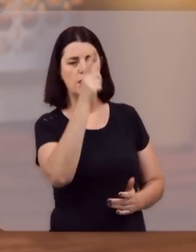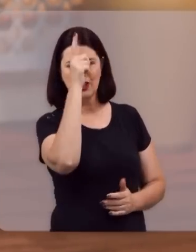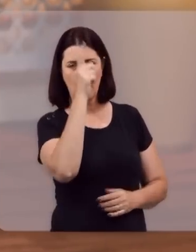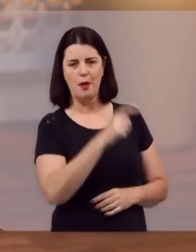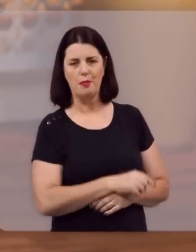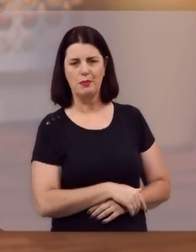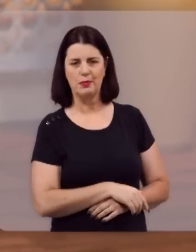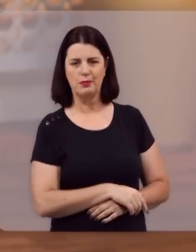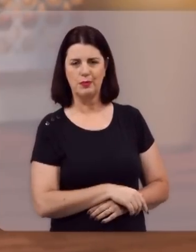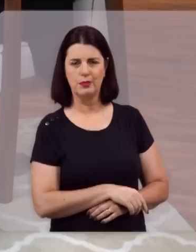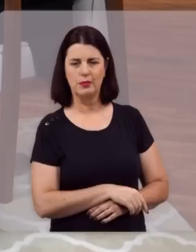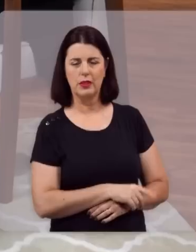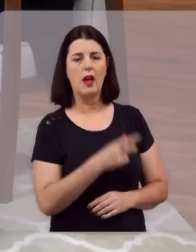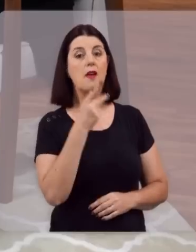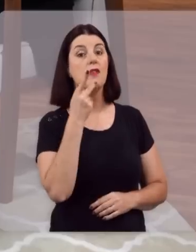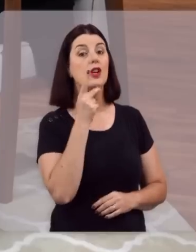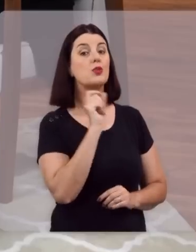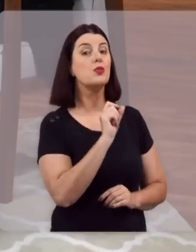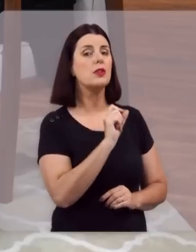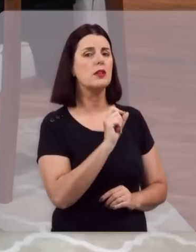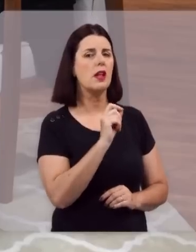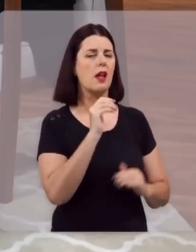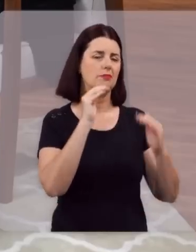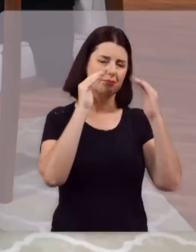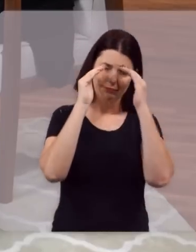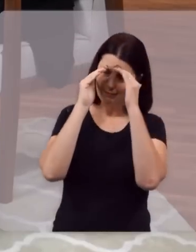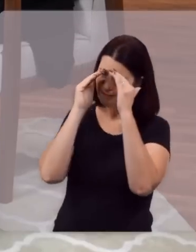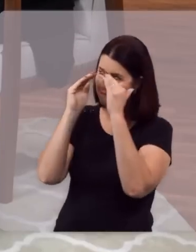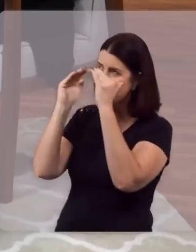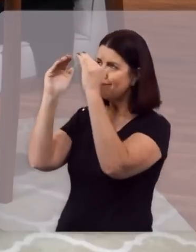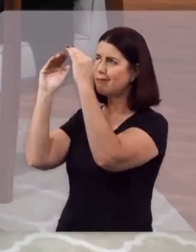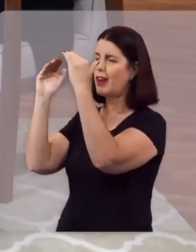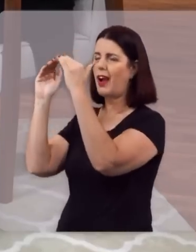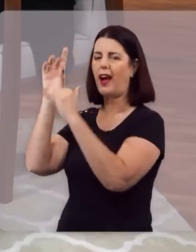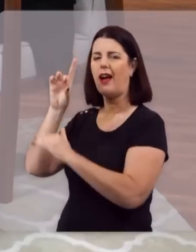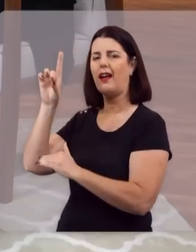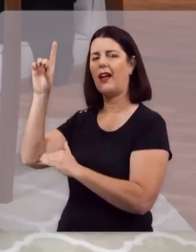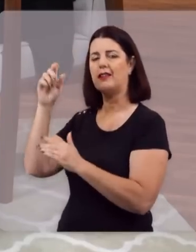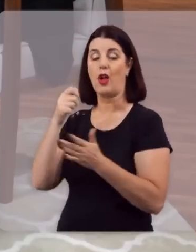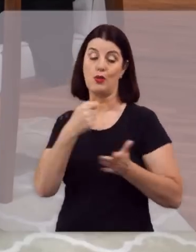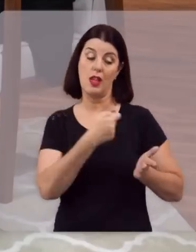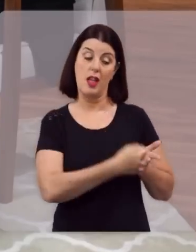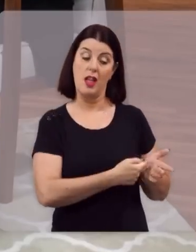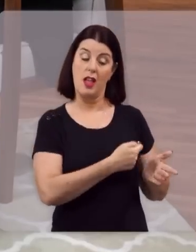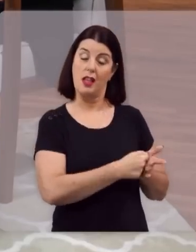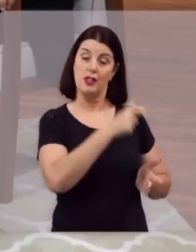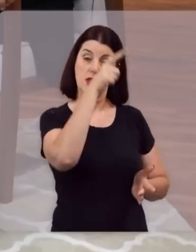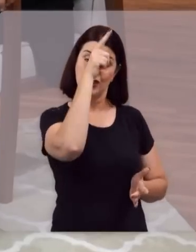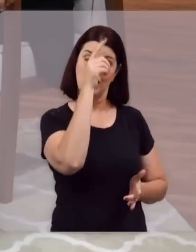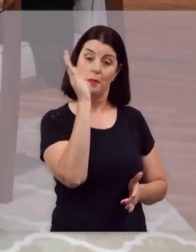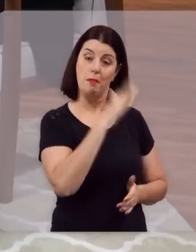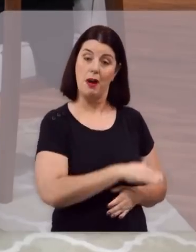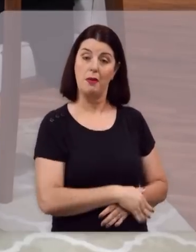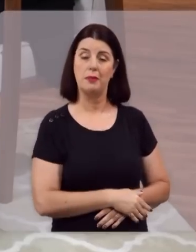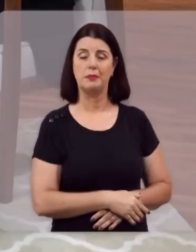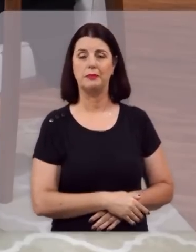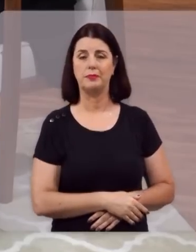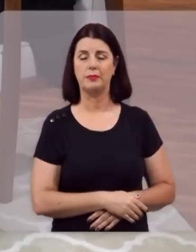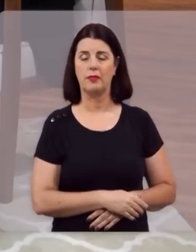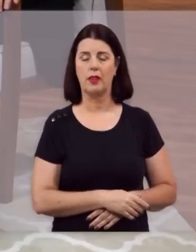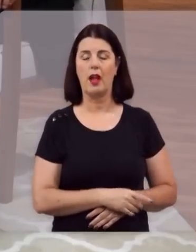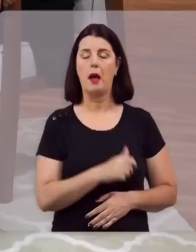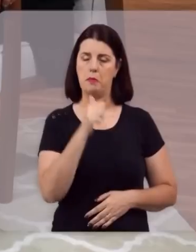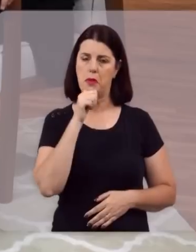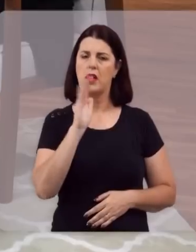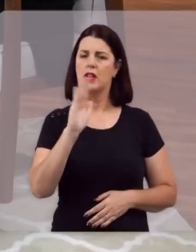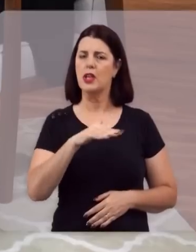aos demônios. O que ela estava fazendo? Ela estava se submetendo a Deus e resistindo àqueles dias maus. Dona Amélia já foi